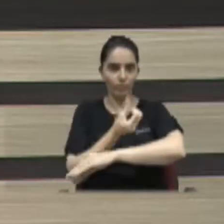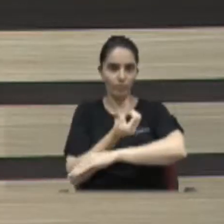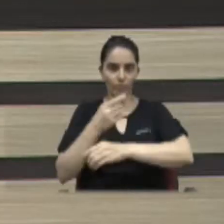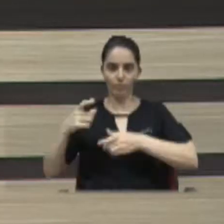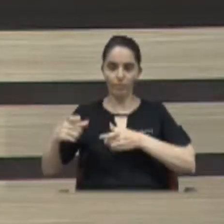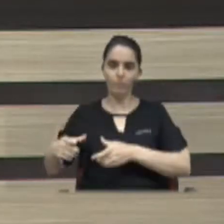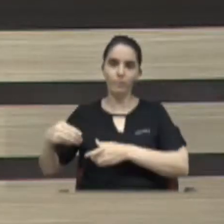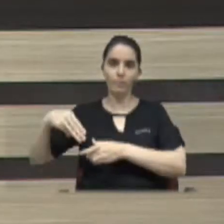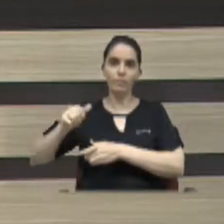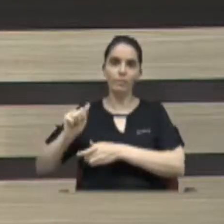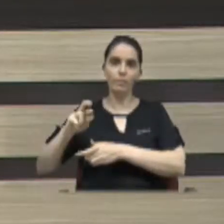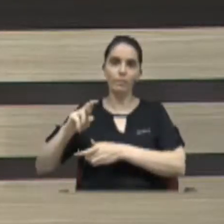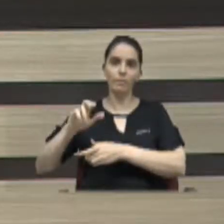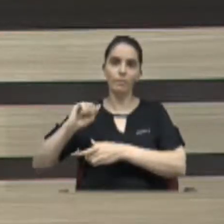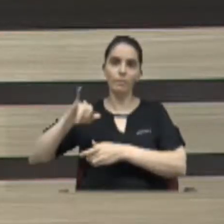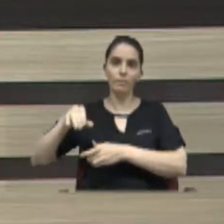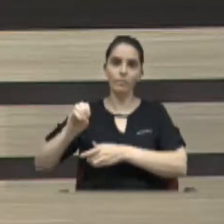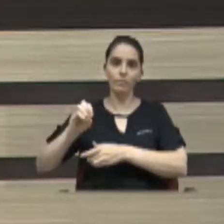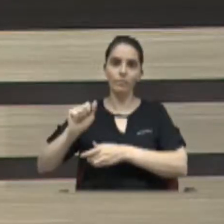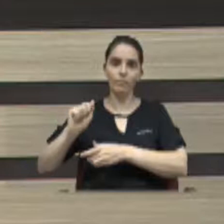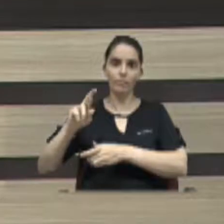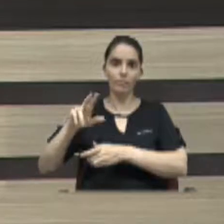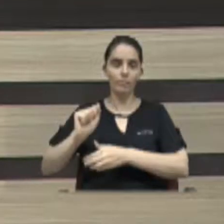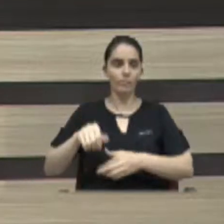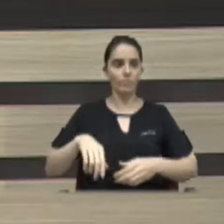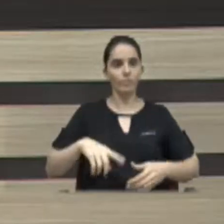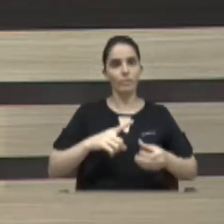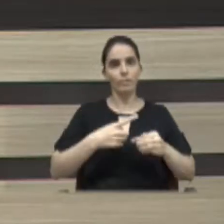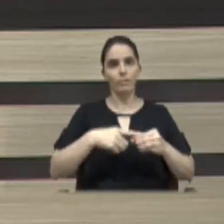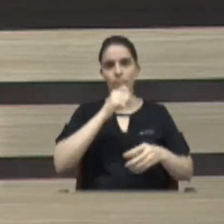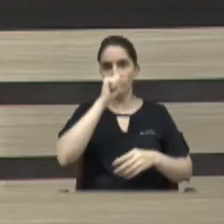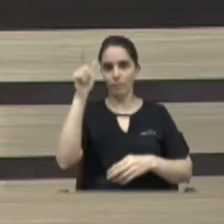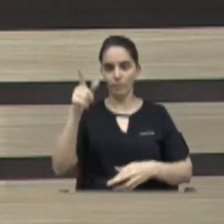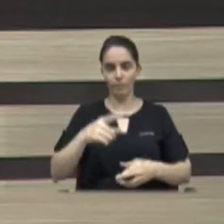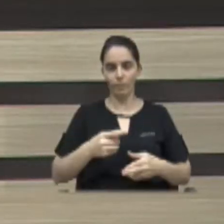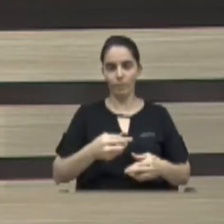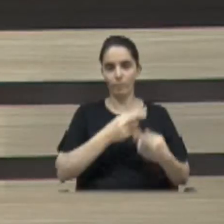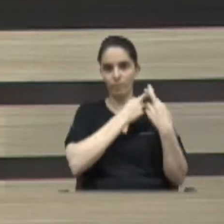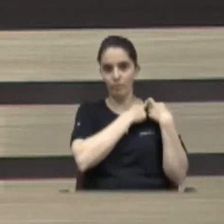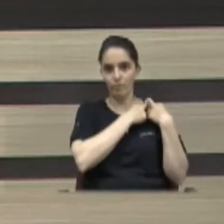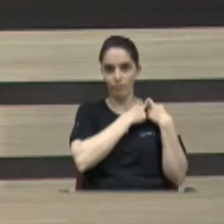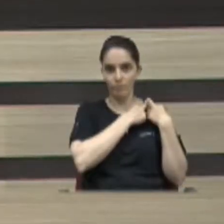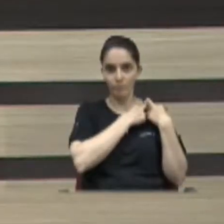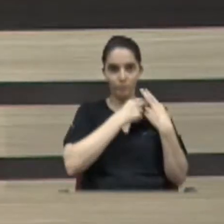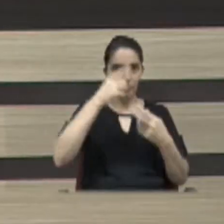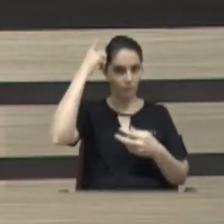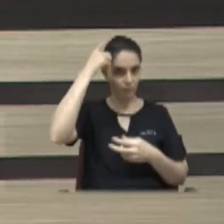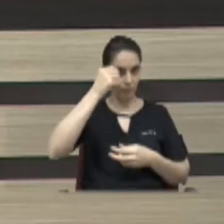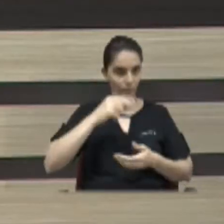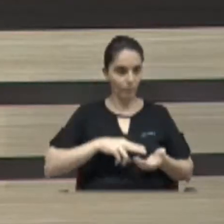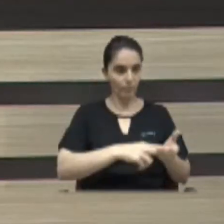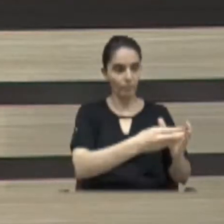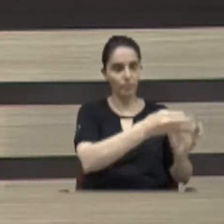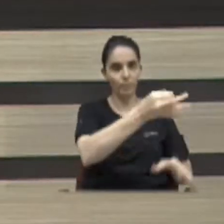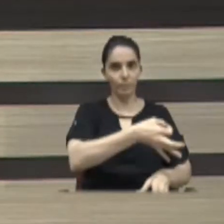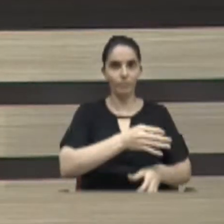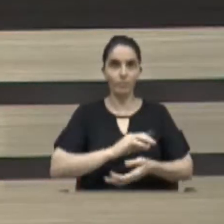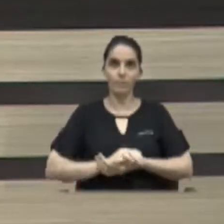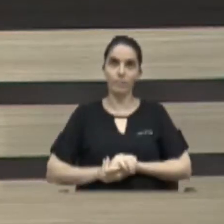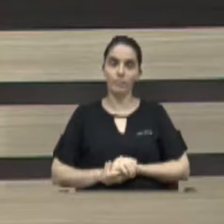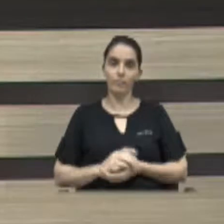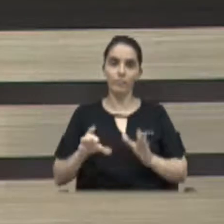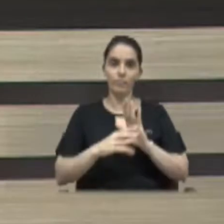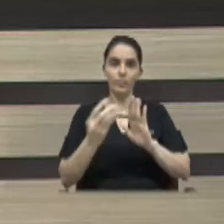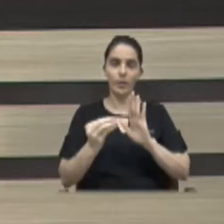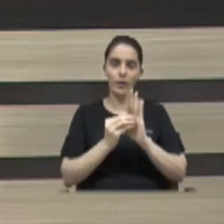Jardim Marajoara, no município de Limeira. Vereador Anderson Pereira. Encaminhe-se às comissões competentes.